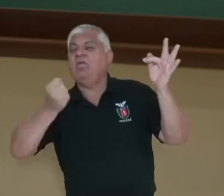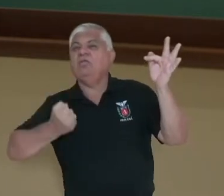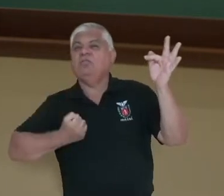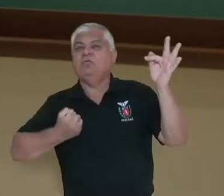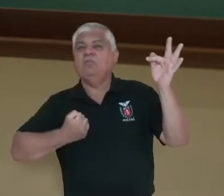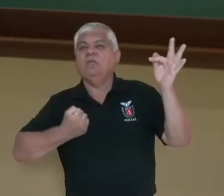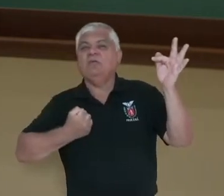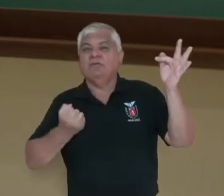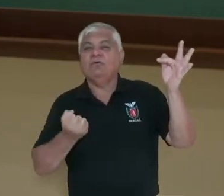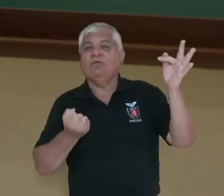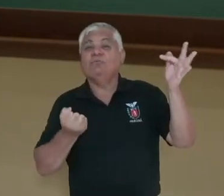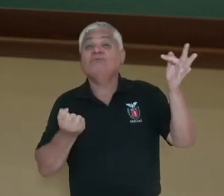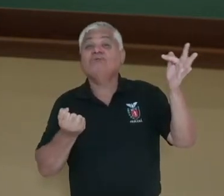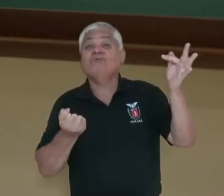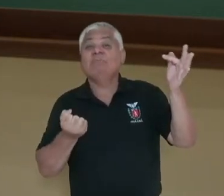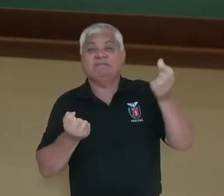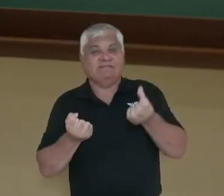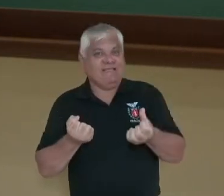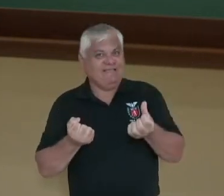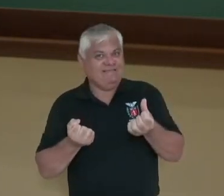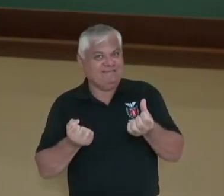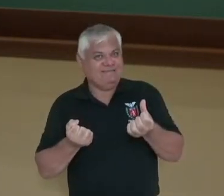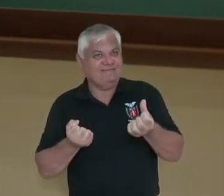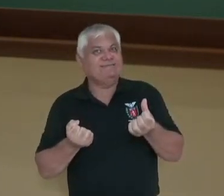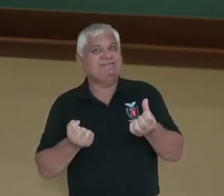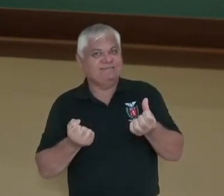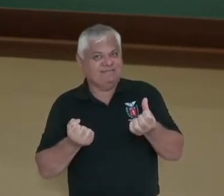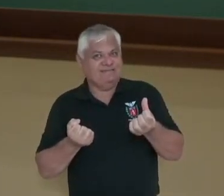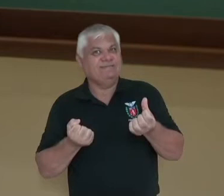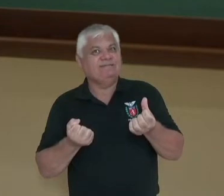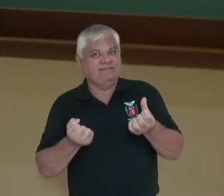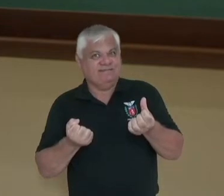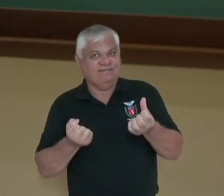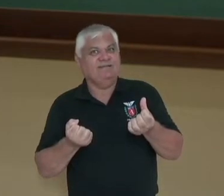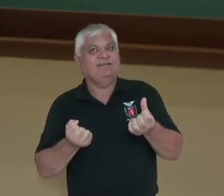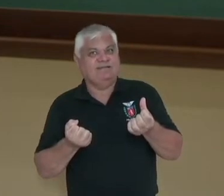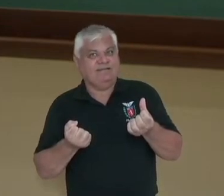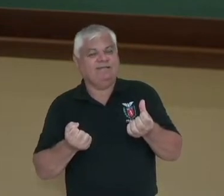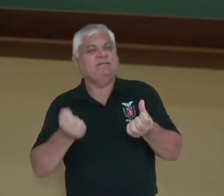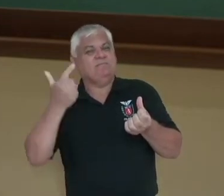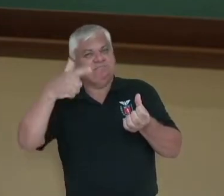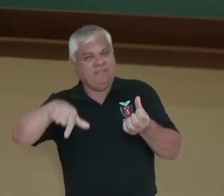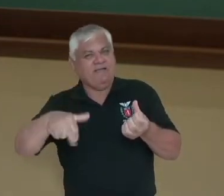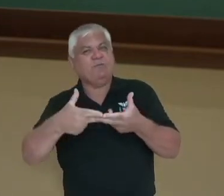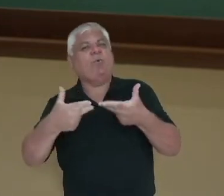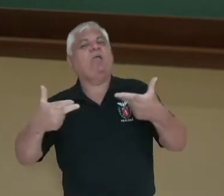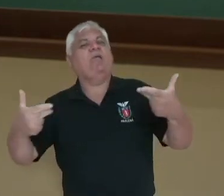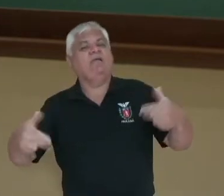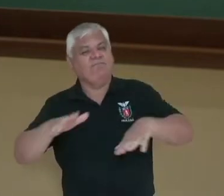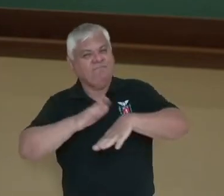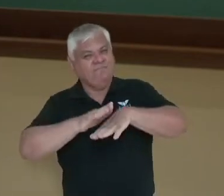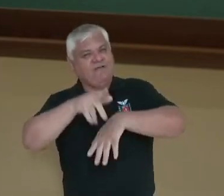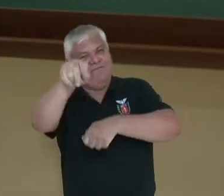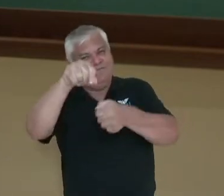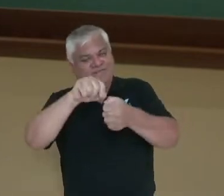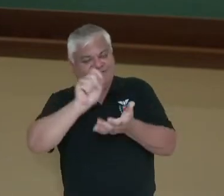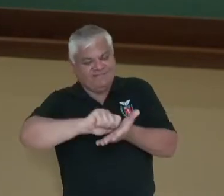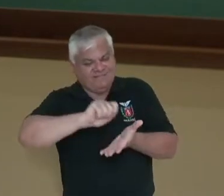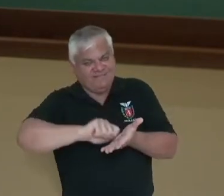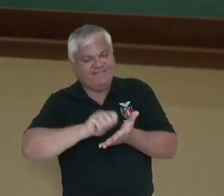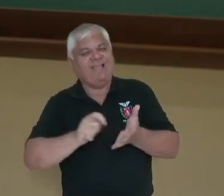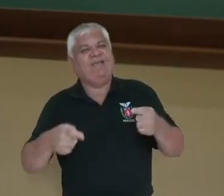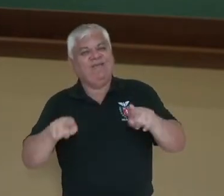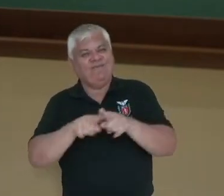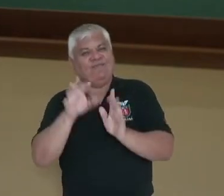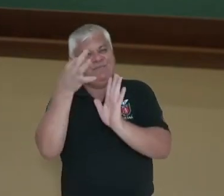letra F, número 6. Então, o primeiro elemento será o número 6. E os demais, quem são? Façam no caderno e já já a gente